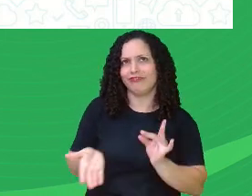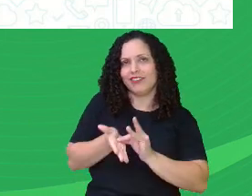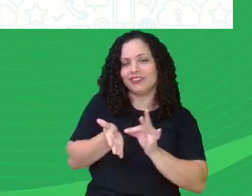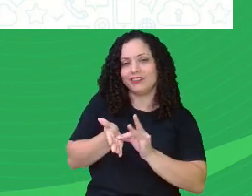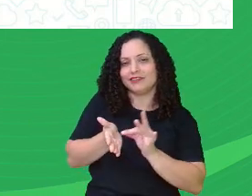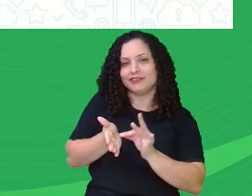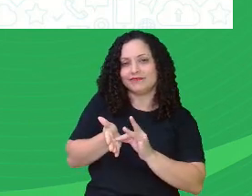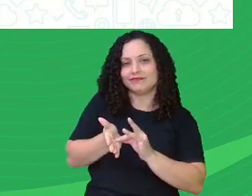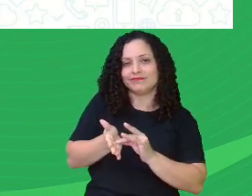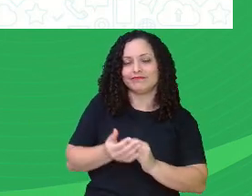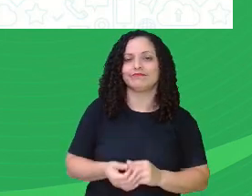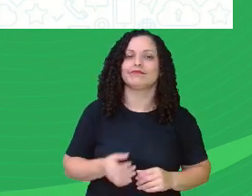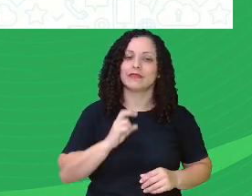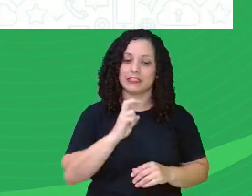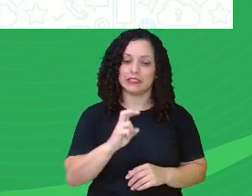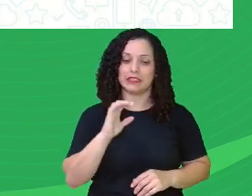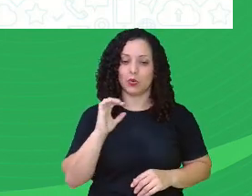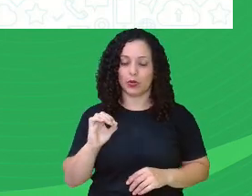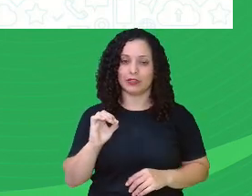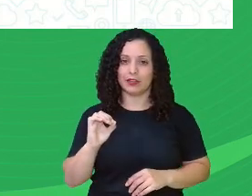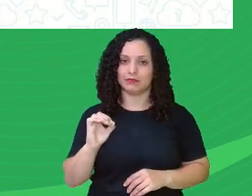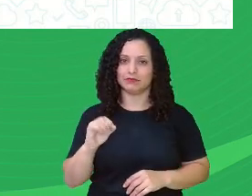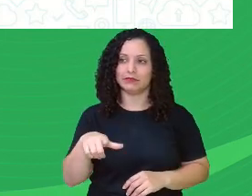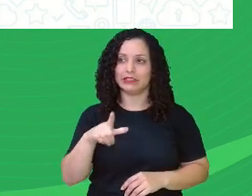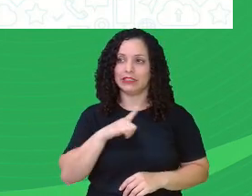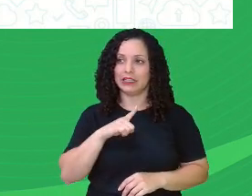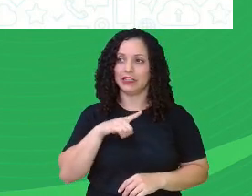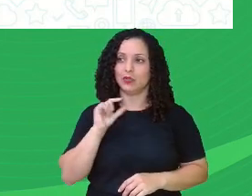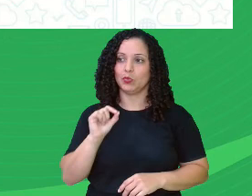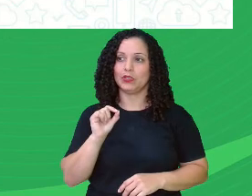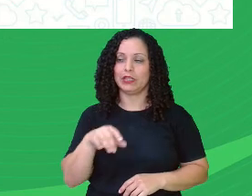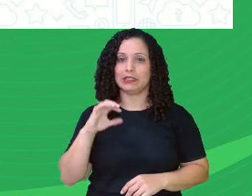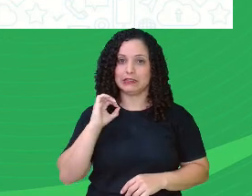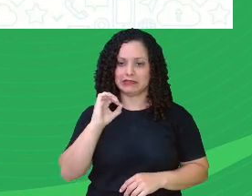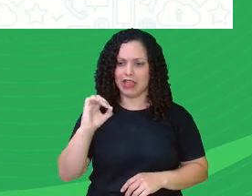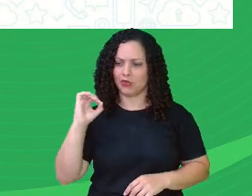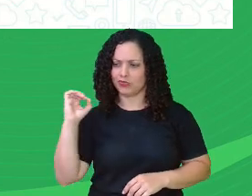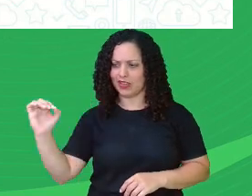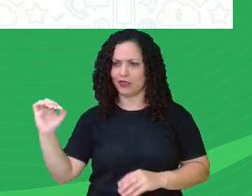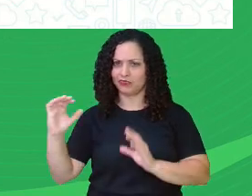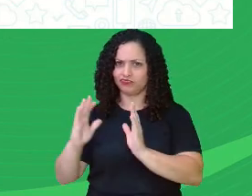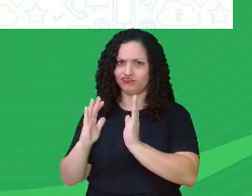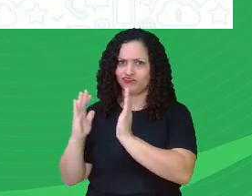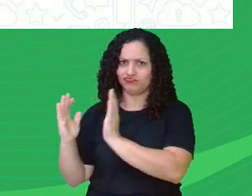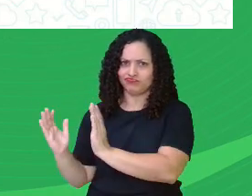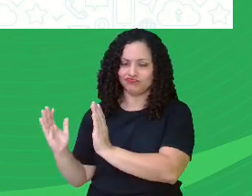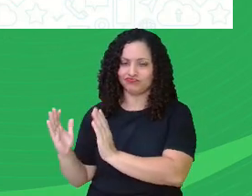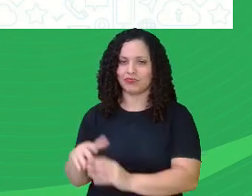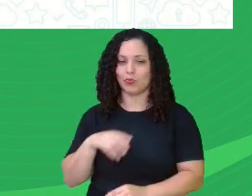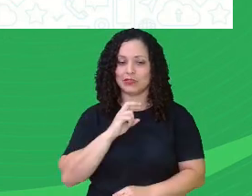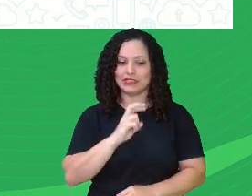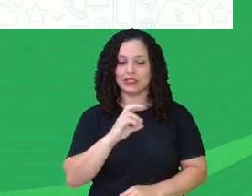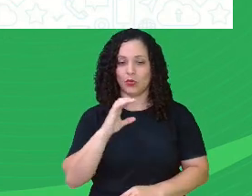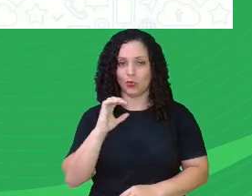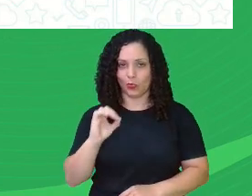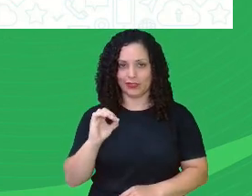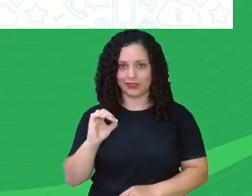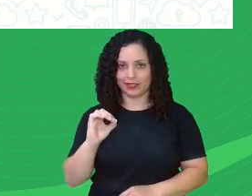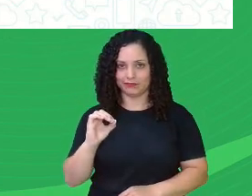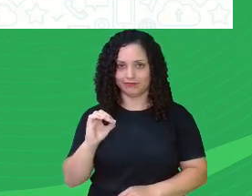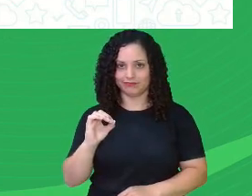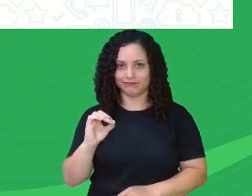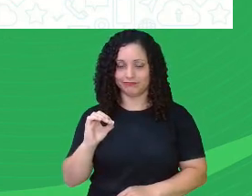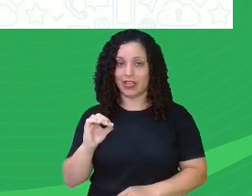50. Aí tu bota o 50 e tem 2 zeros lá, pega os 2 zeros e coloca do lado. 50 com 2 zeros dá